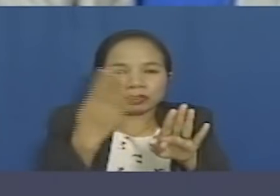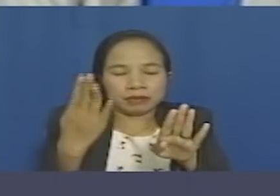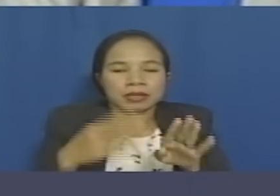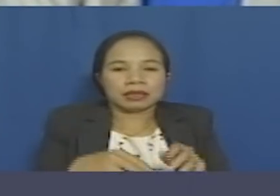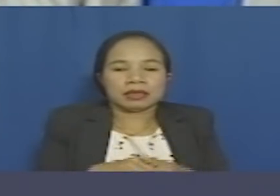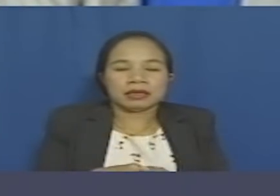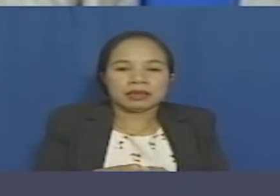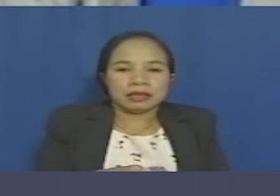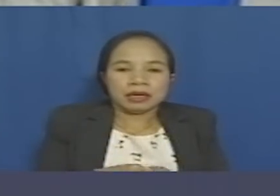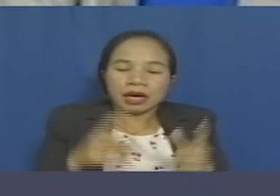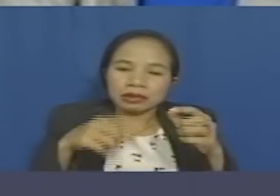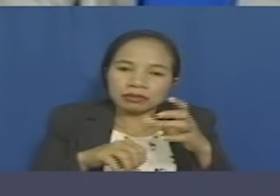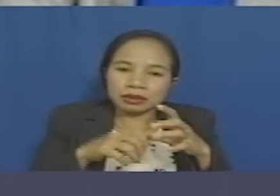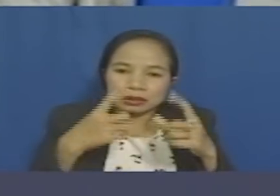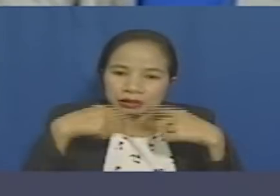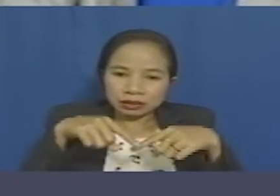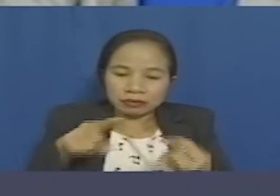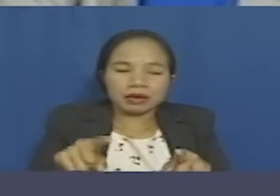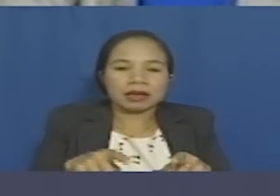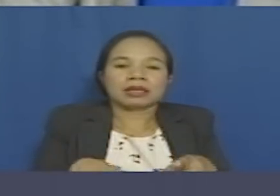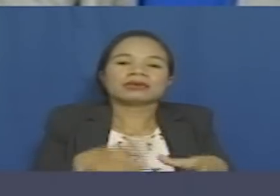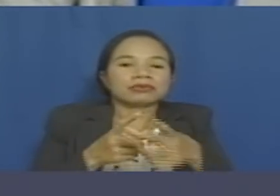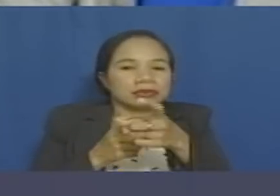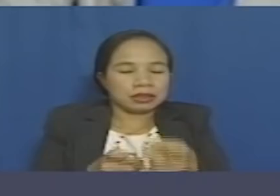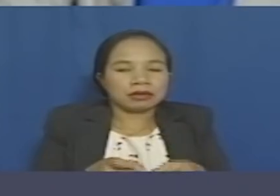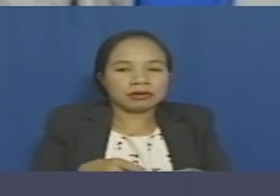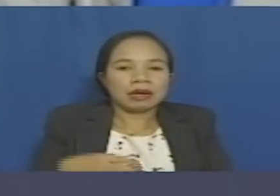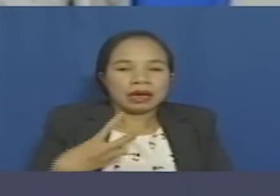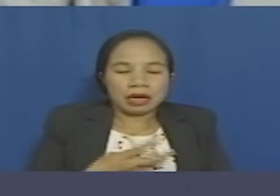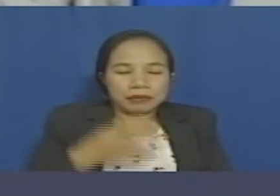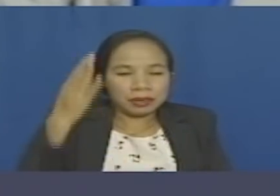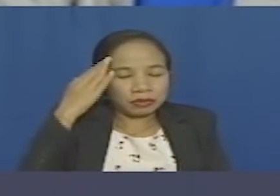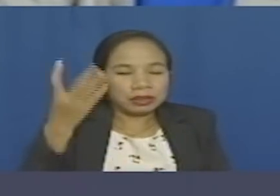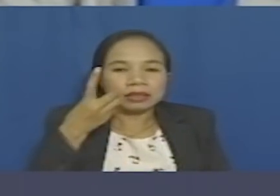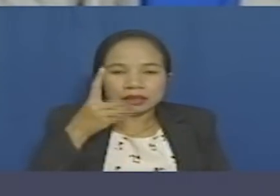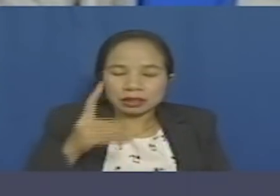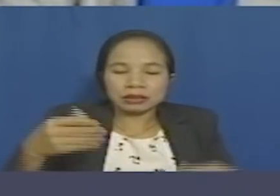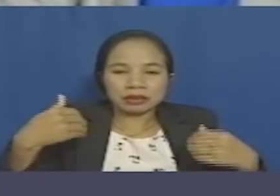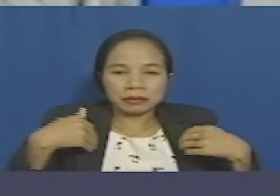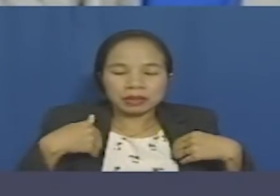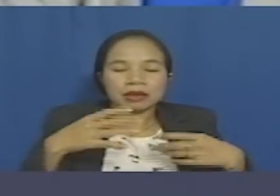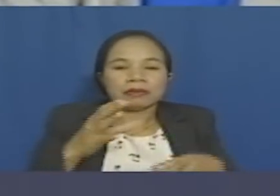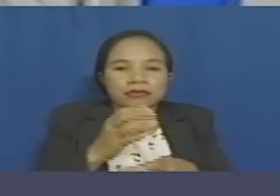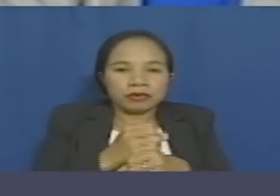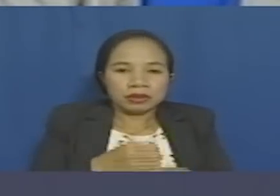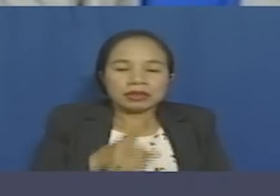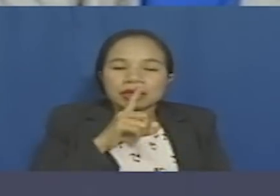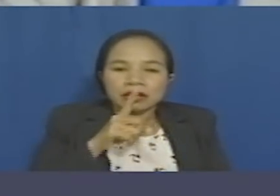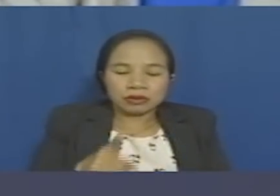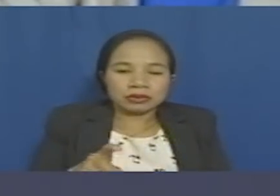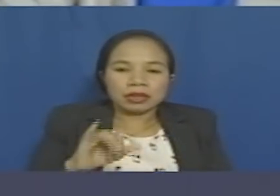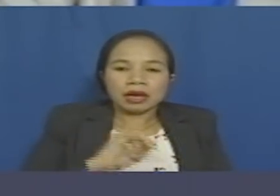tiru. Amanen katak, declaração sin be mak ihene, ami foti ne justo, e haumos hanesan